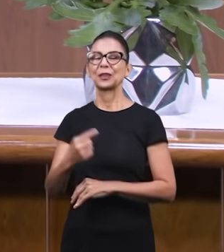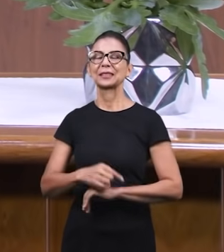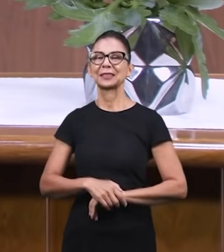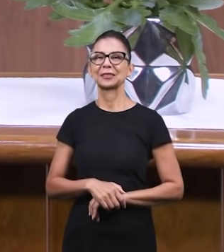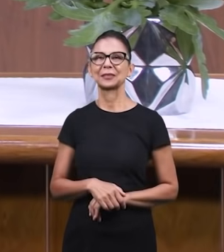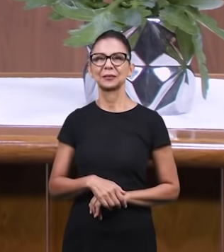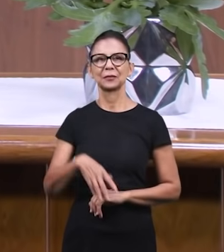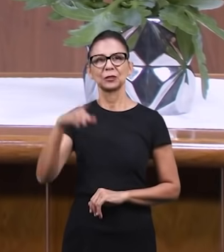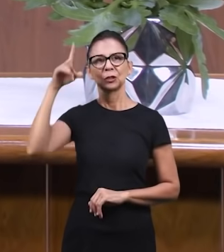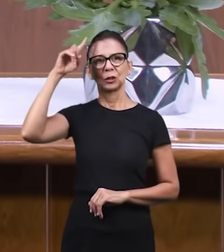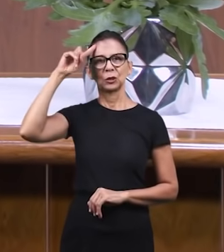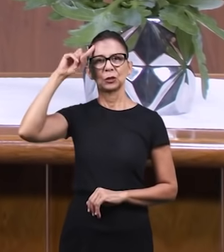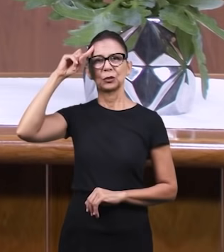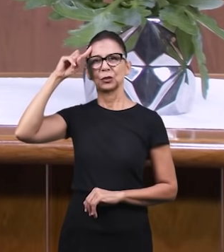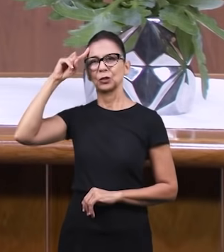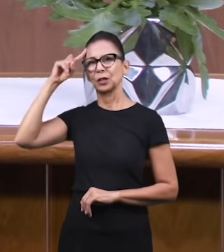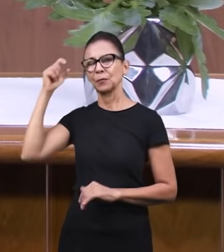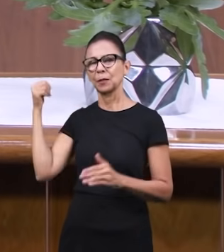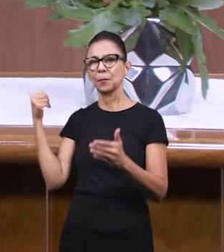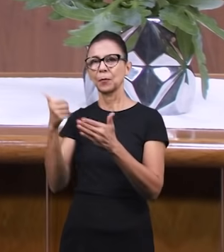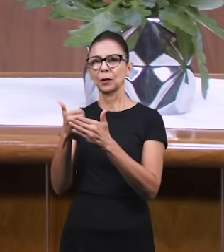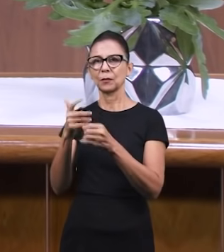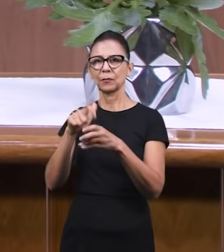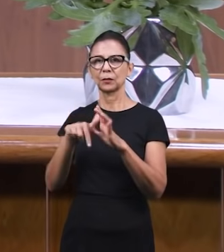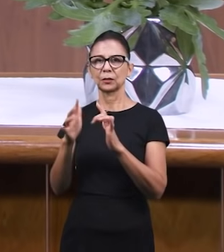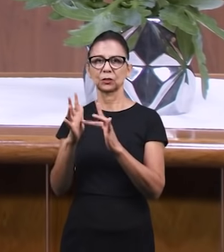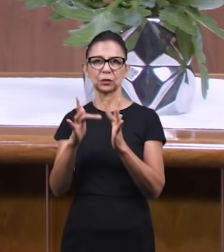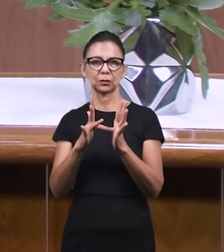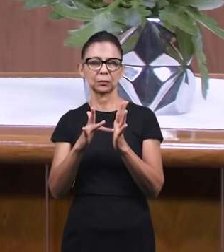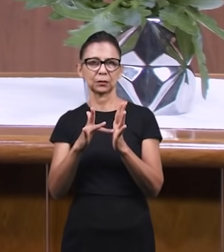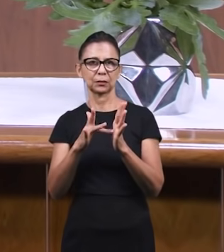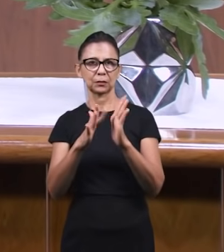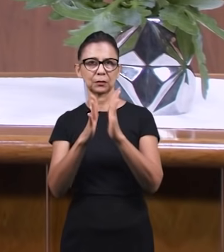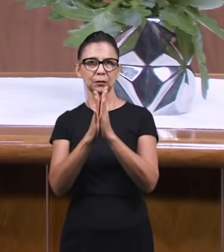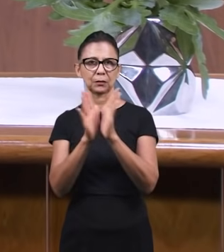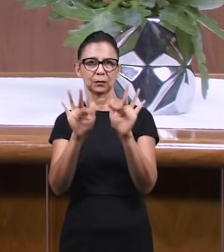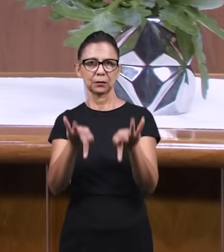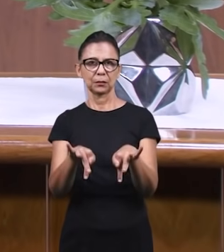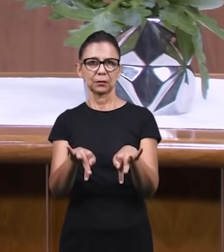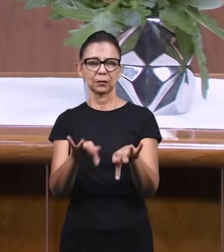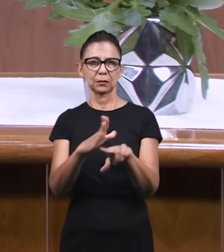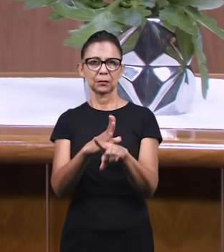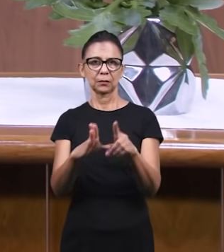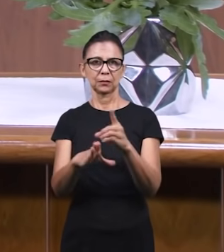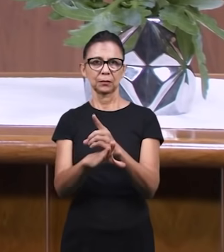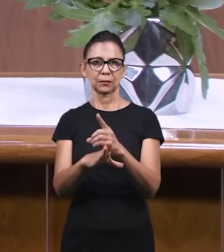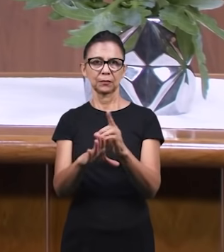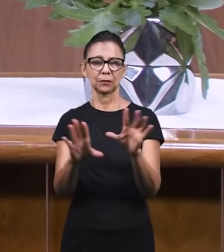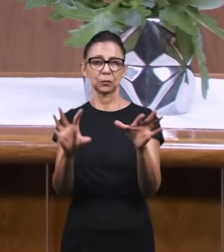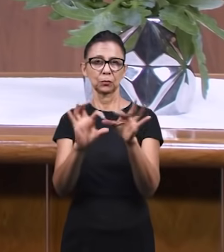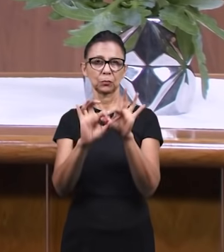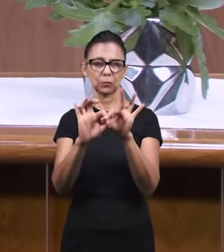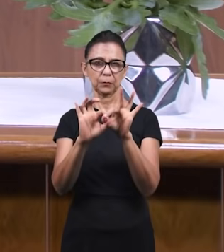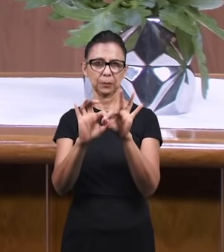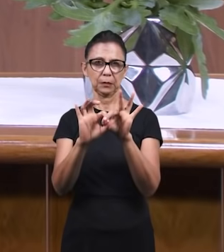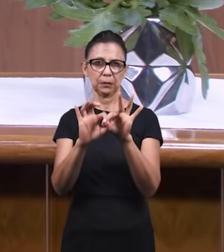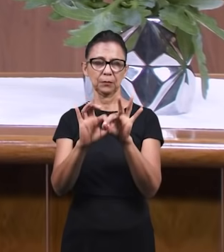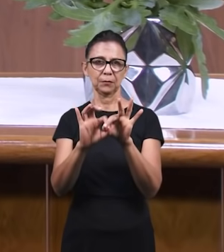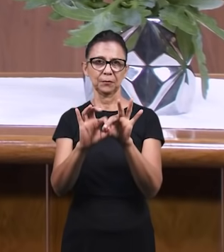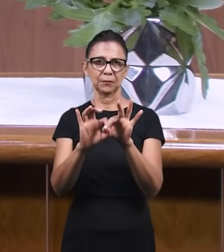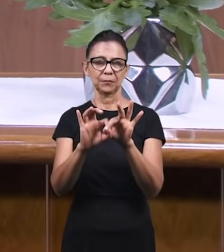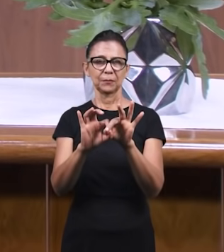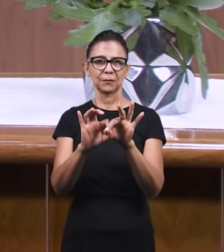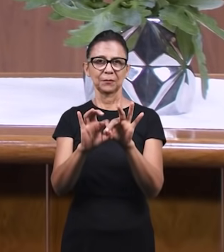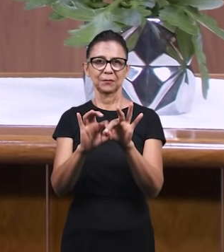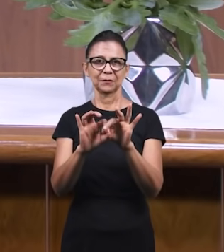mais próximos da volta de Jesus. Nós vamos orar, encerrando este culto. Peço, feche seus olhos. Ore e participe da